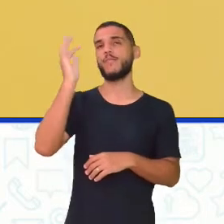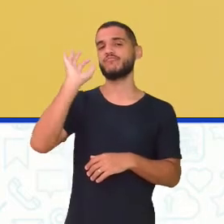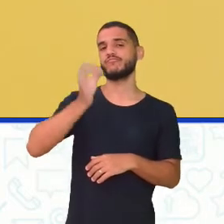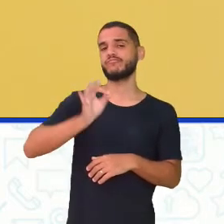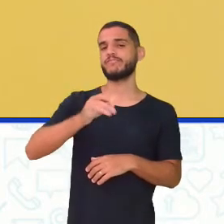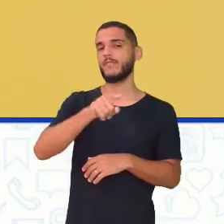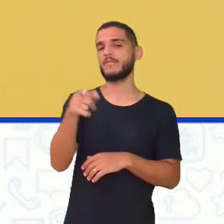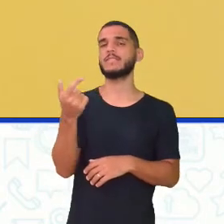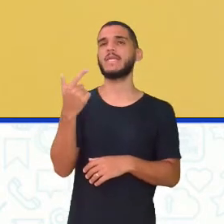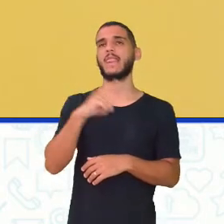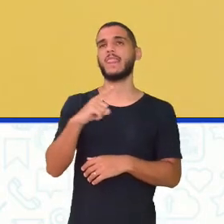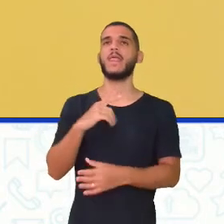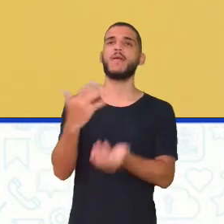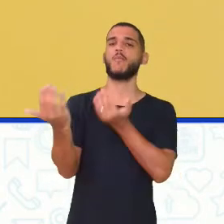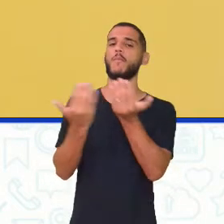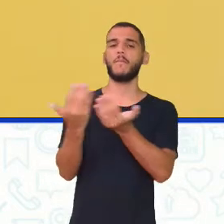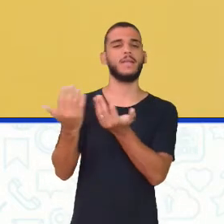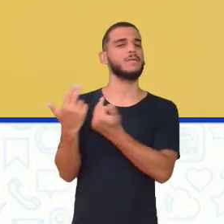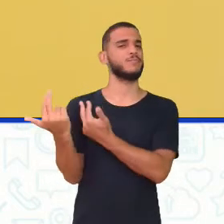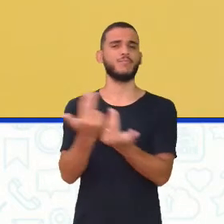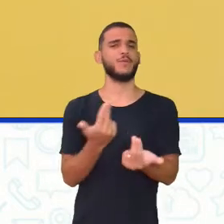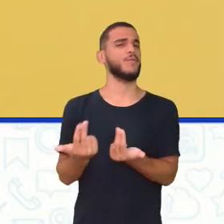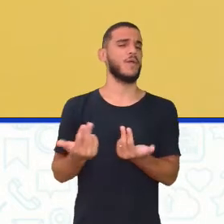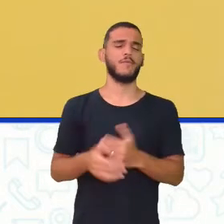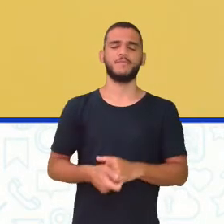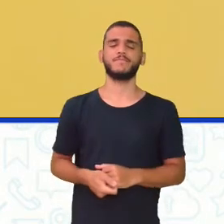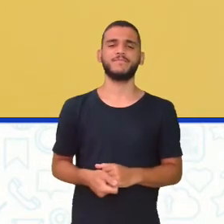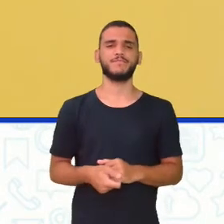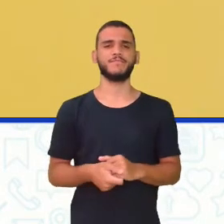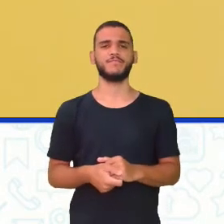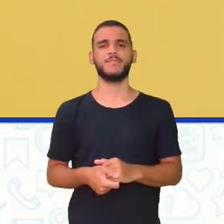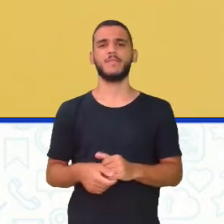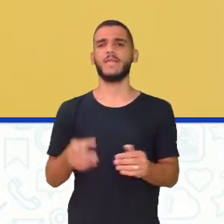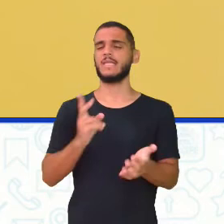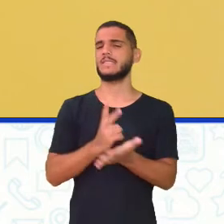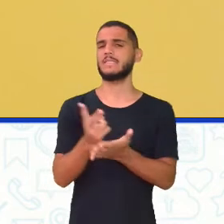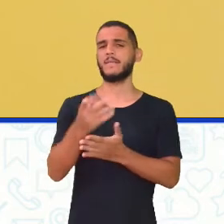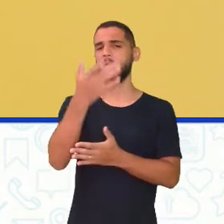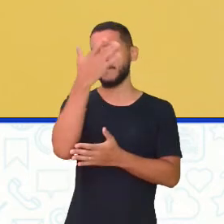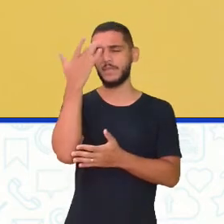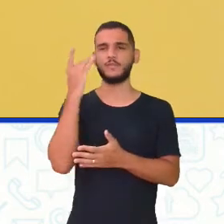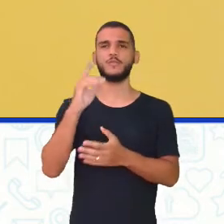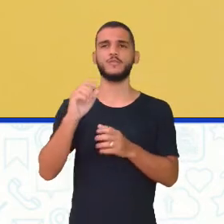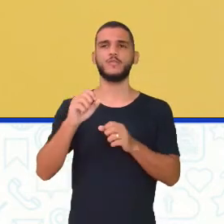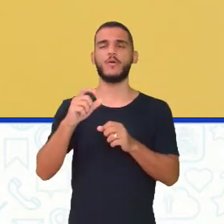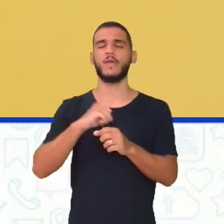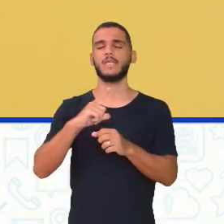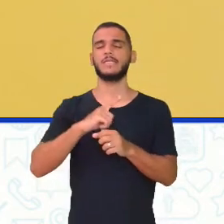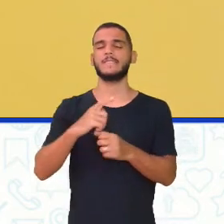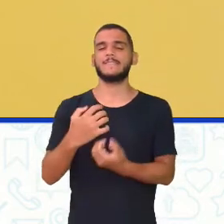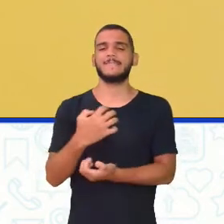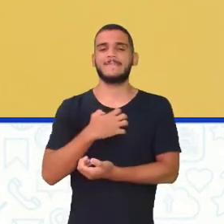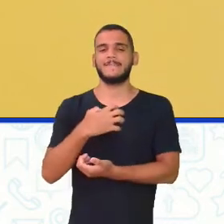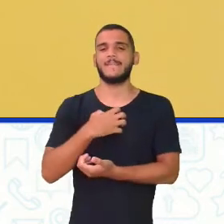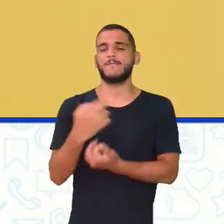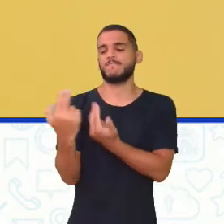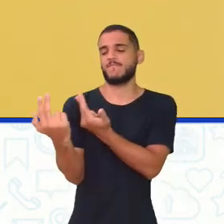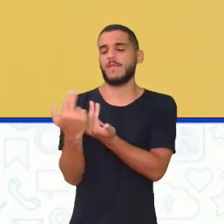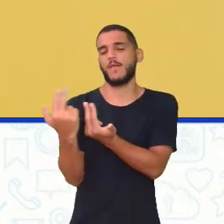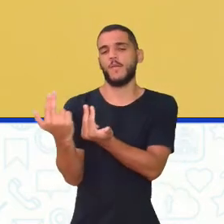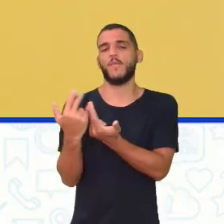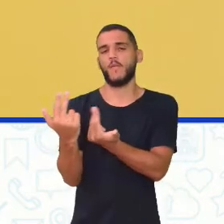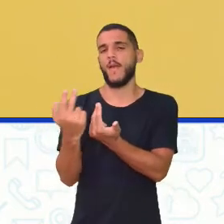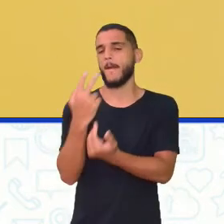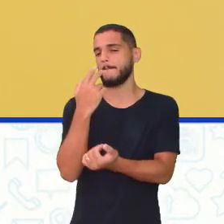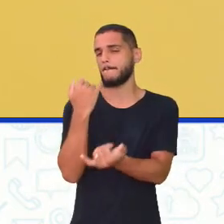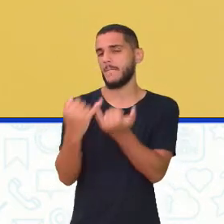casa faz a sua analogia, faz a sua comparação. Tem sempre aquele herói que a gente sente que é ele, que é bem pertinho da